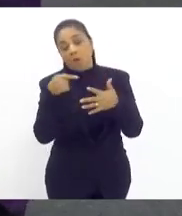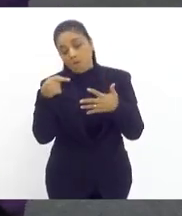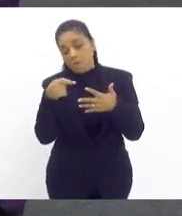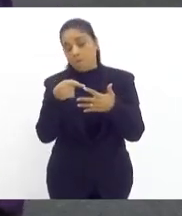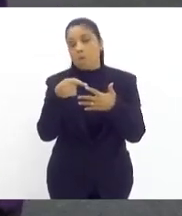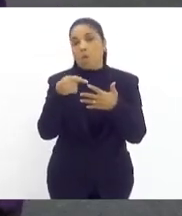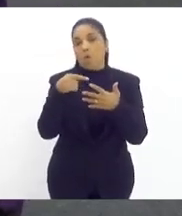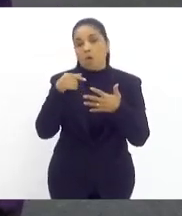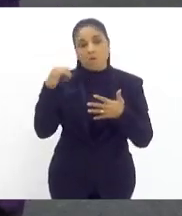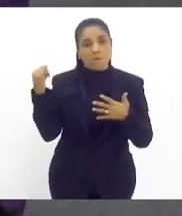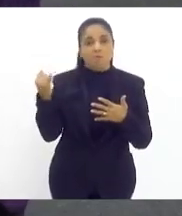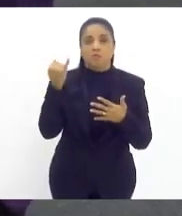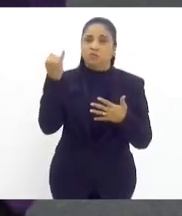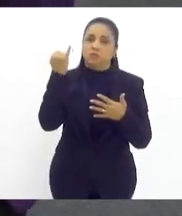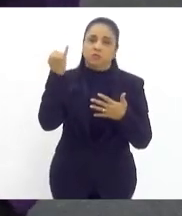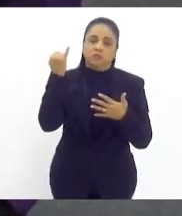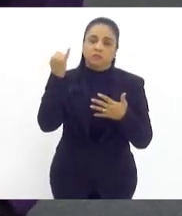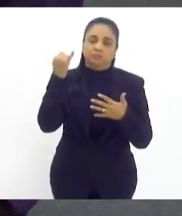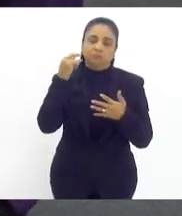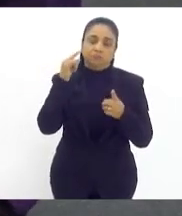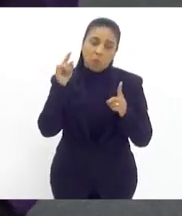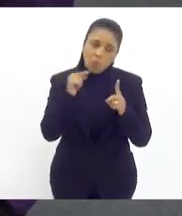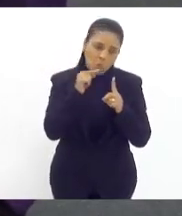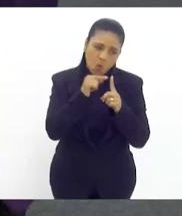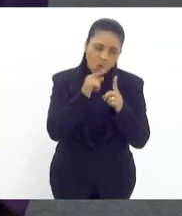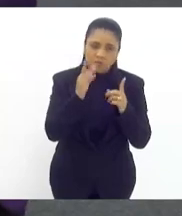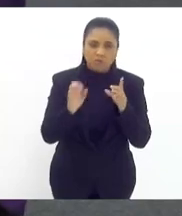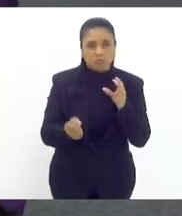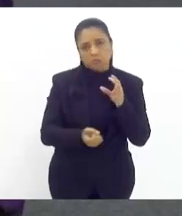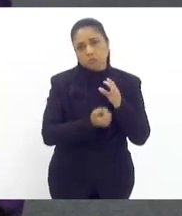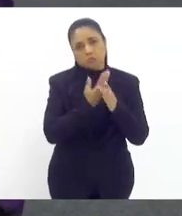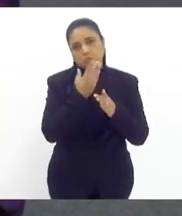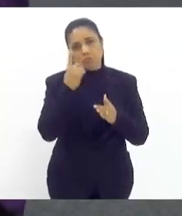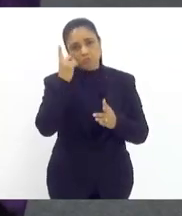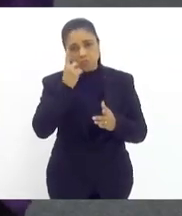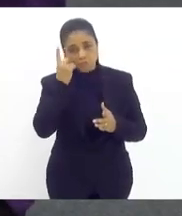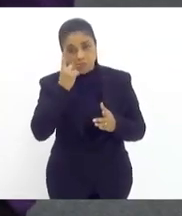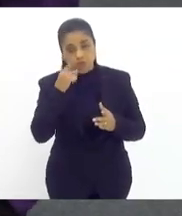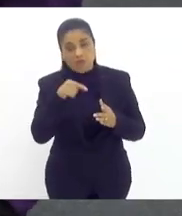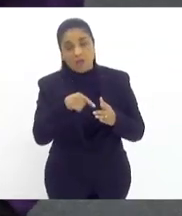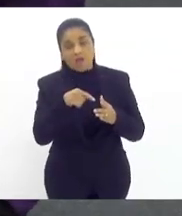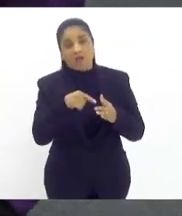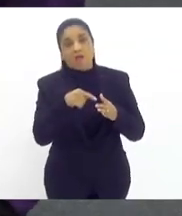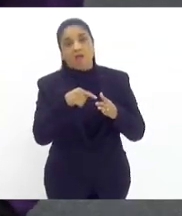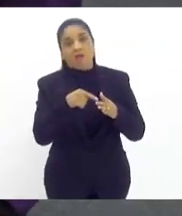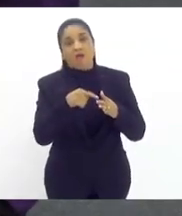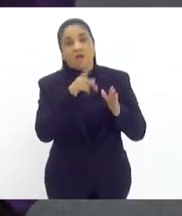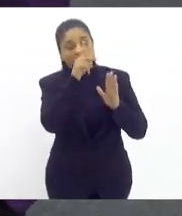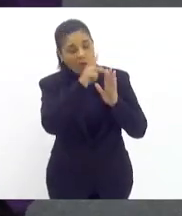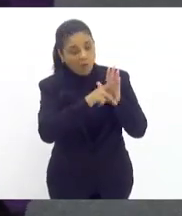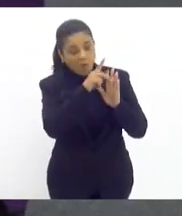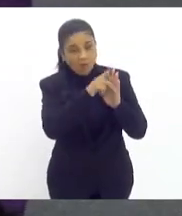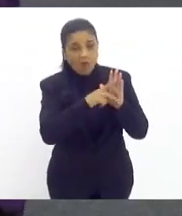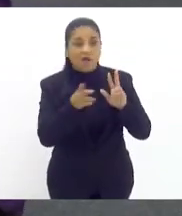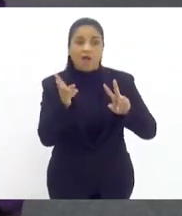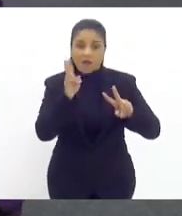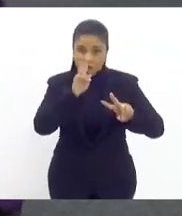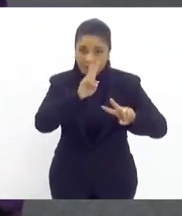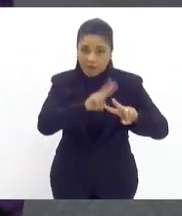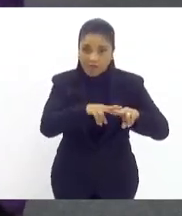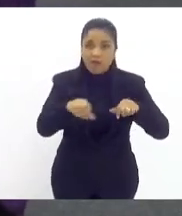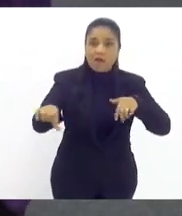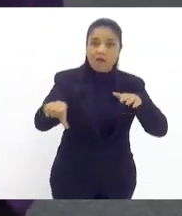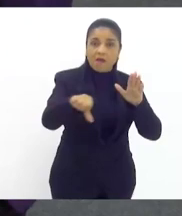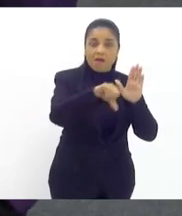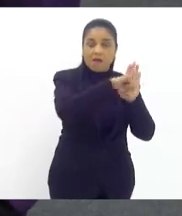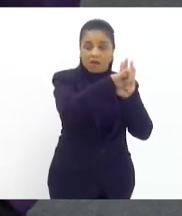pode ser que não seja essa a intenção dos autores mas o projeto criminaliza as pessoas com problema